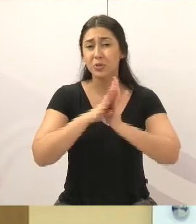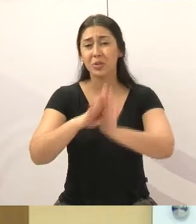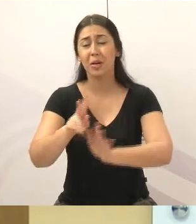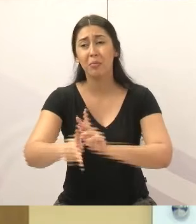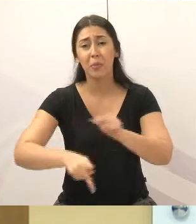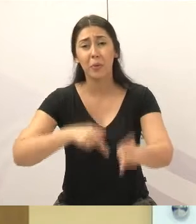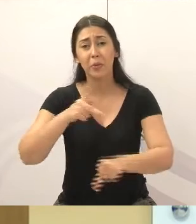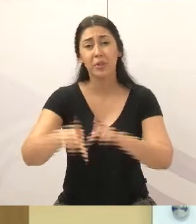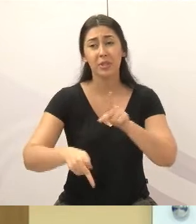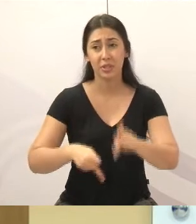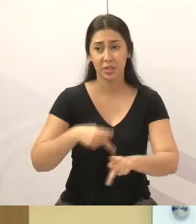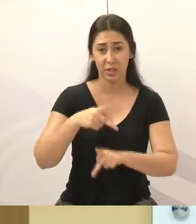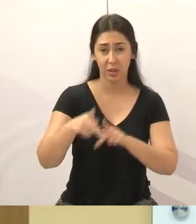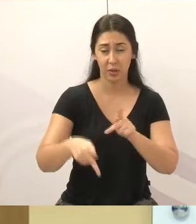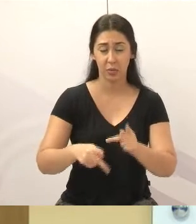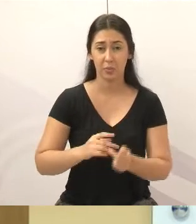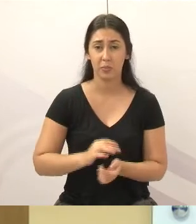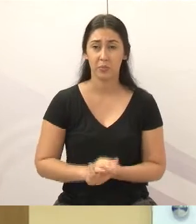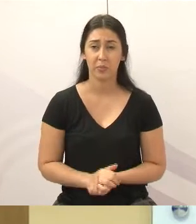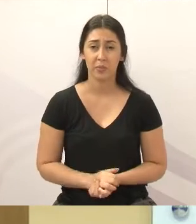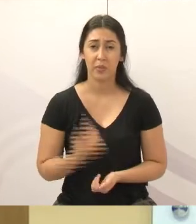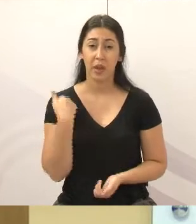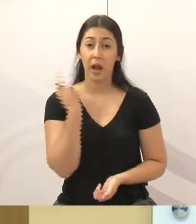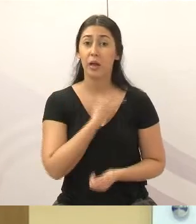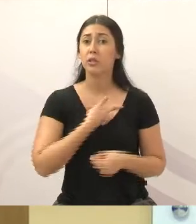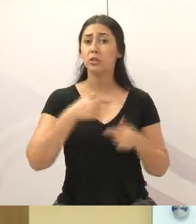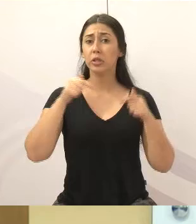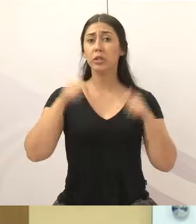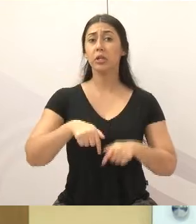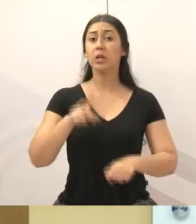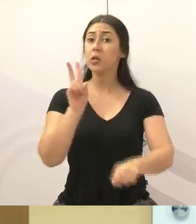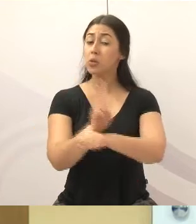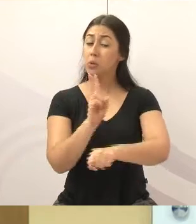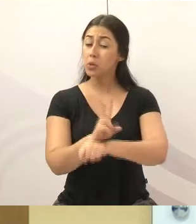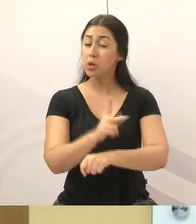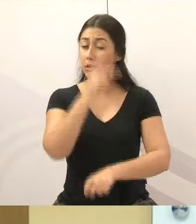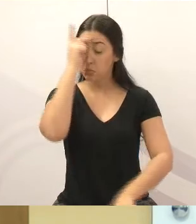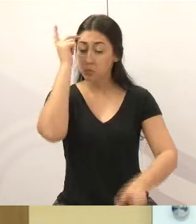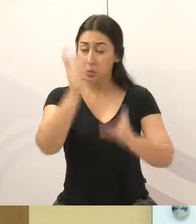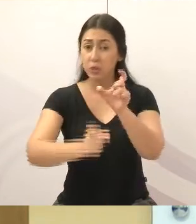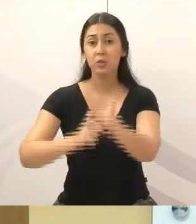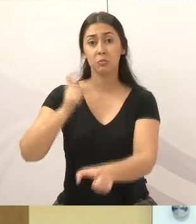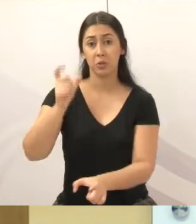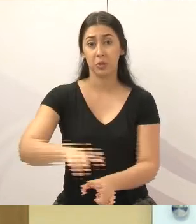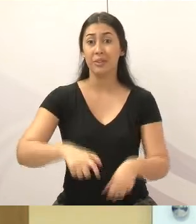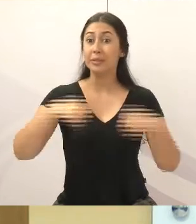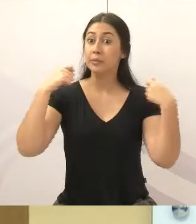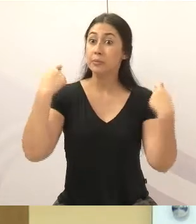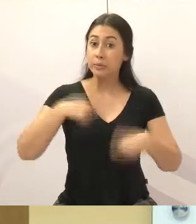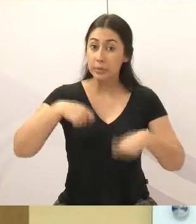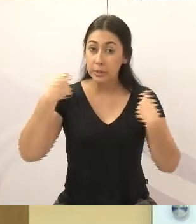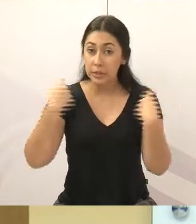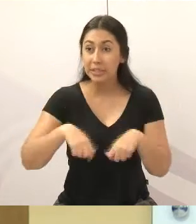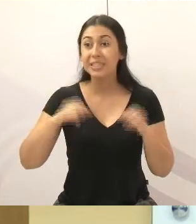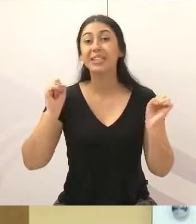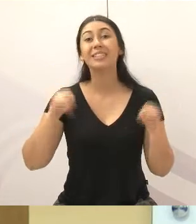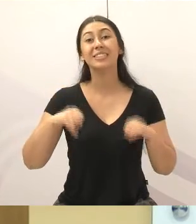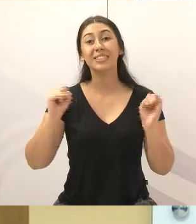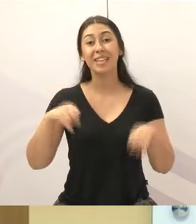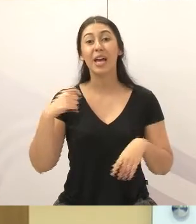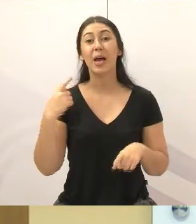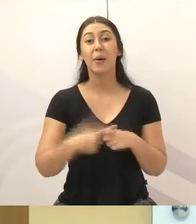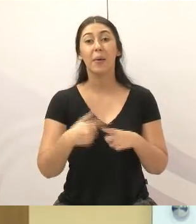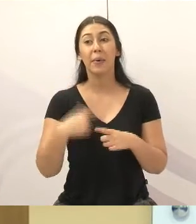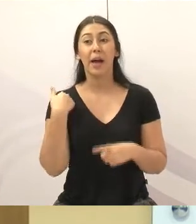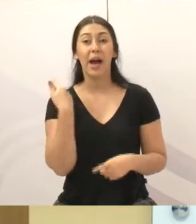população somente pela indicação do projeto. Nós estamos aqui cuidando de vidas. É extremamente necessário, no momento da curva que nós